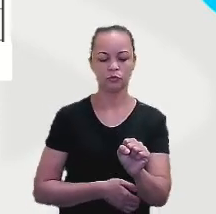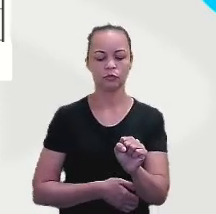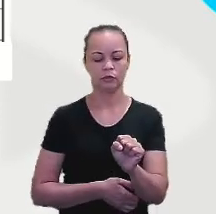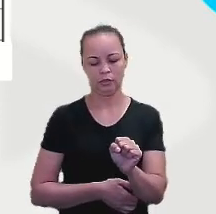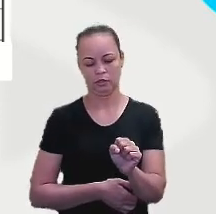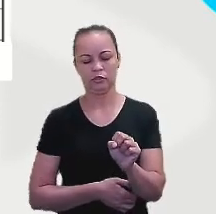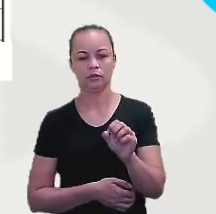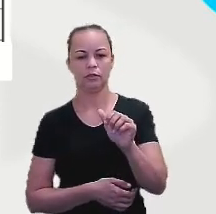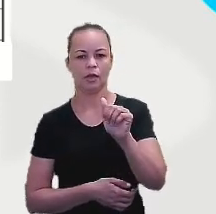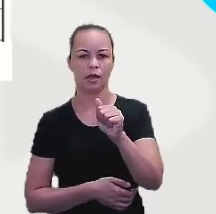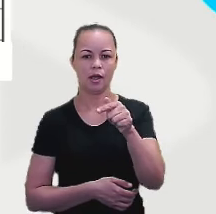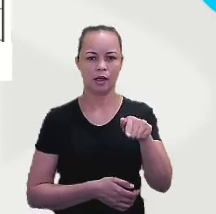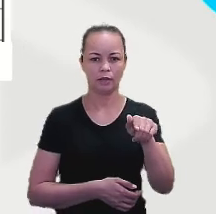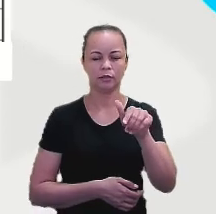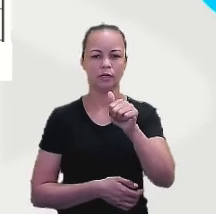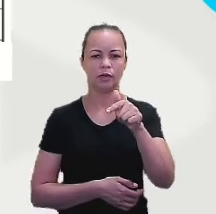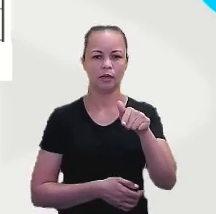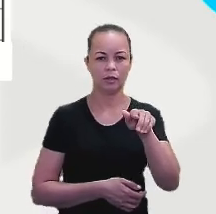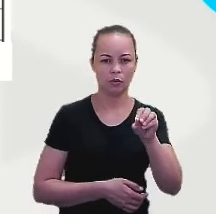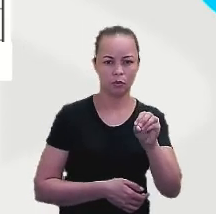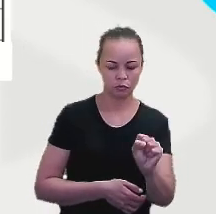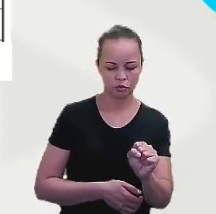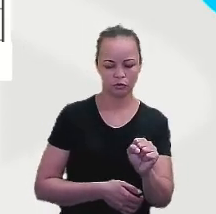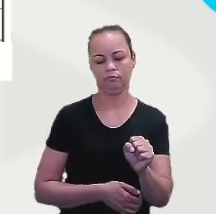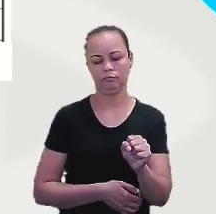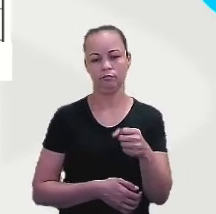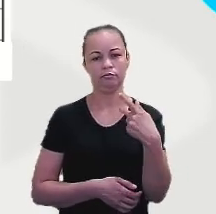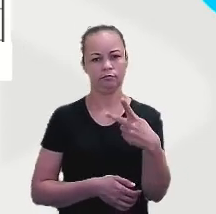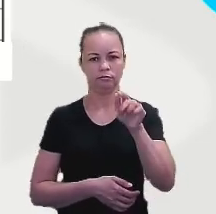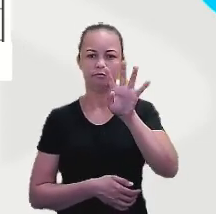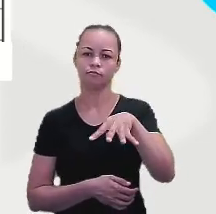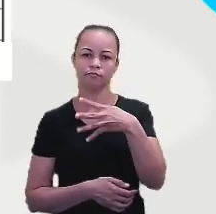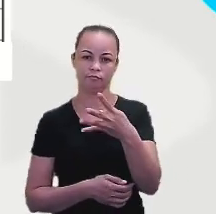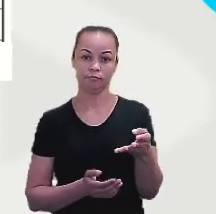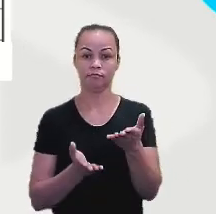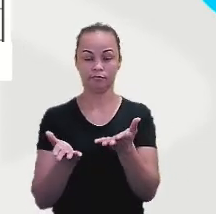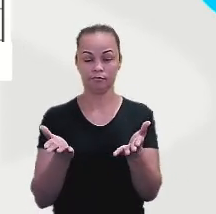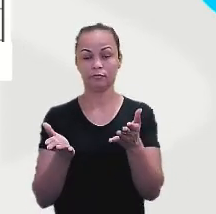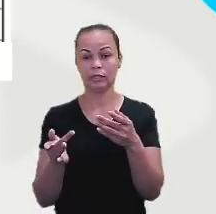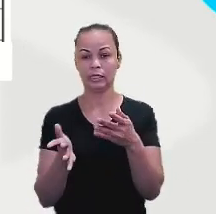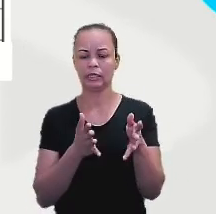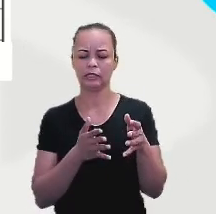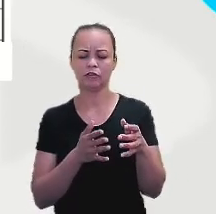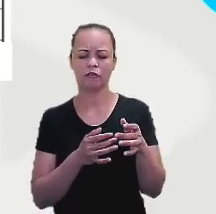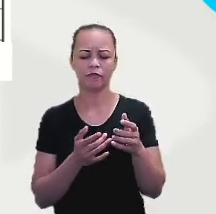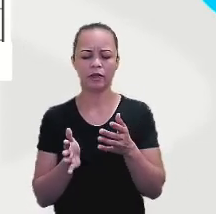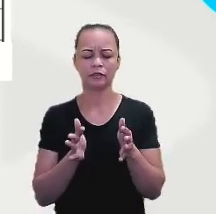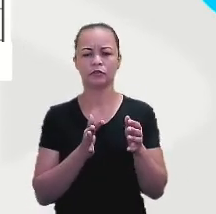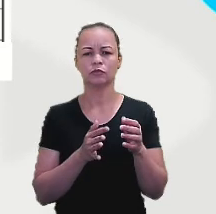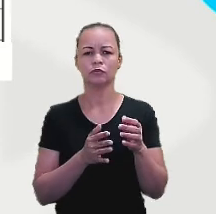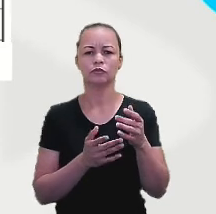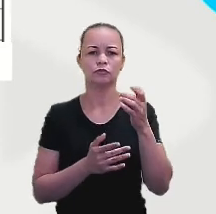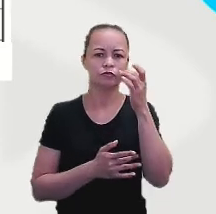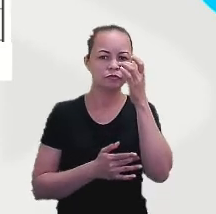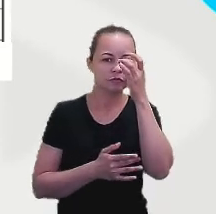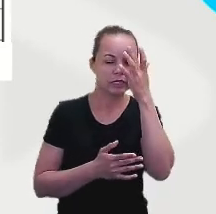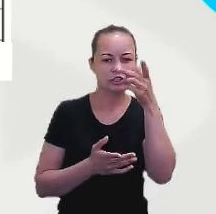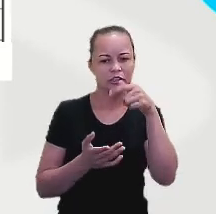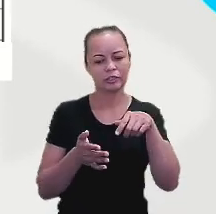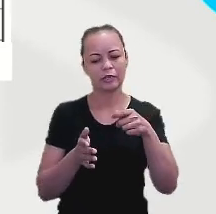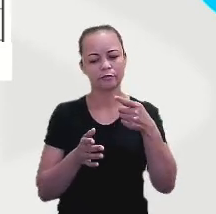outra forma é bastante mais prático a gente aprender, tá bom? Então, ó, terminou em fácil, a gente acentua, porque olha lá o L,